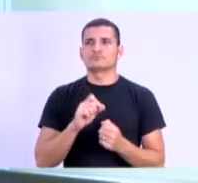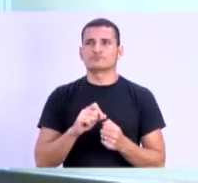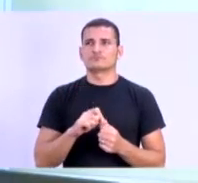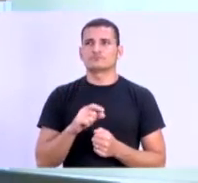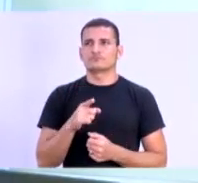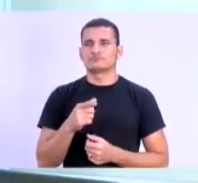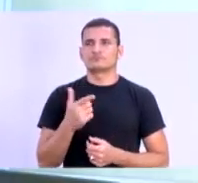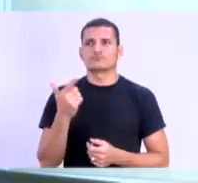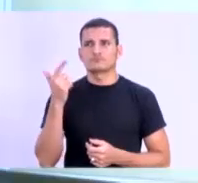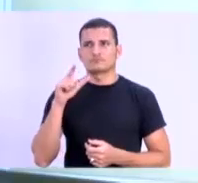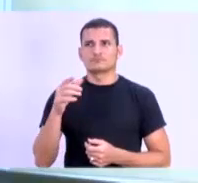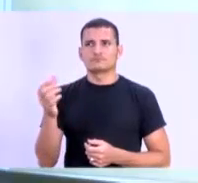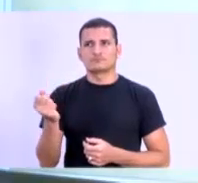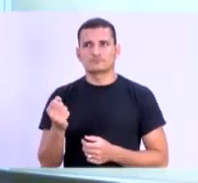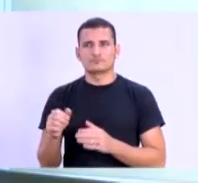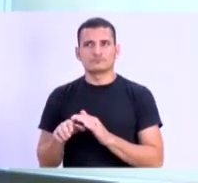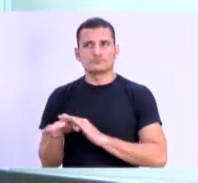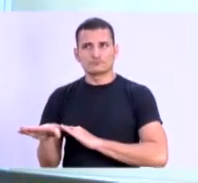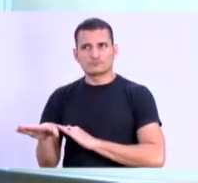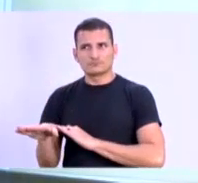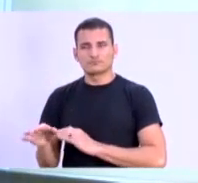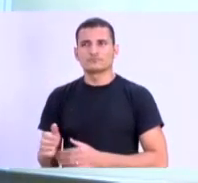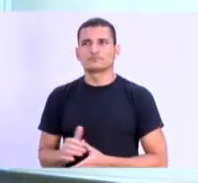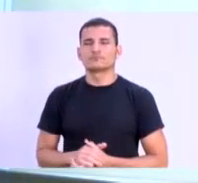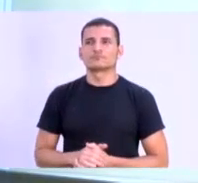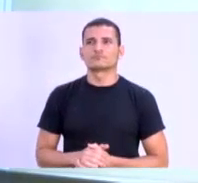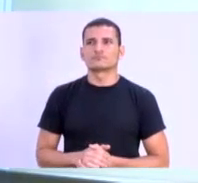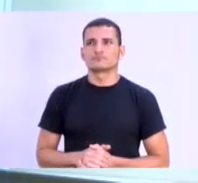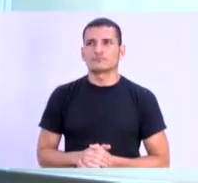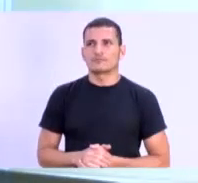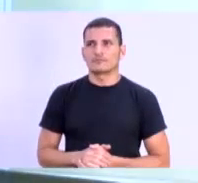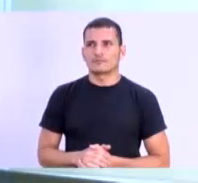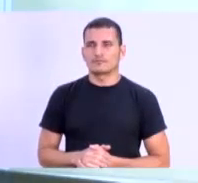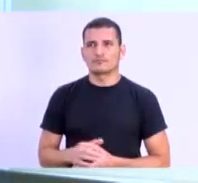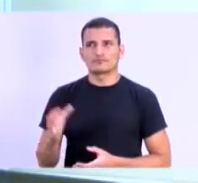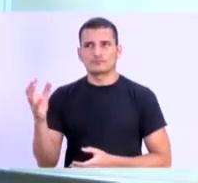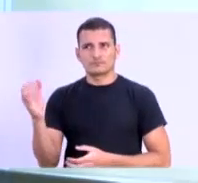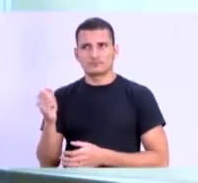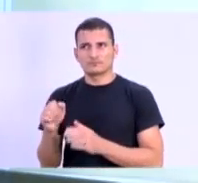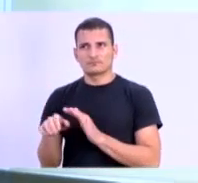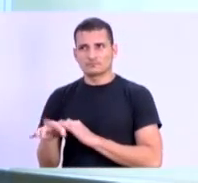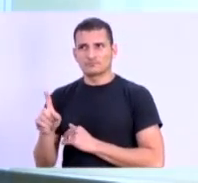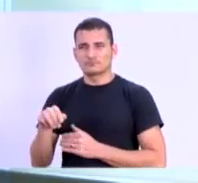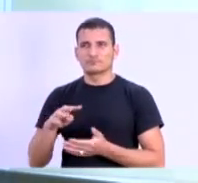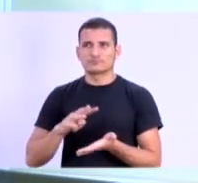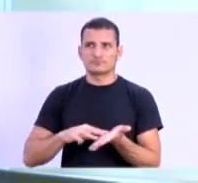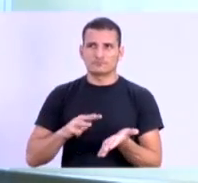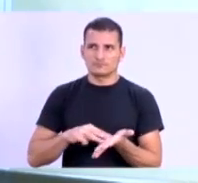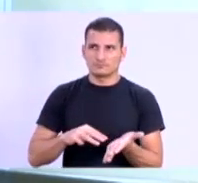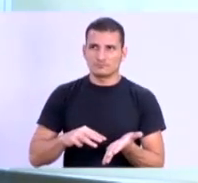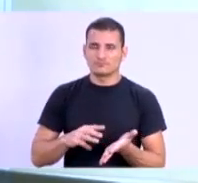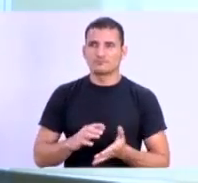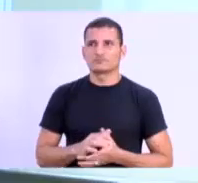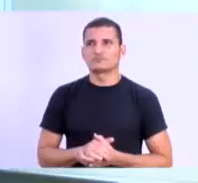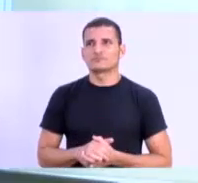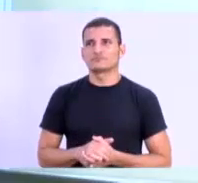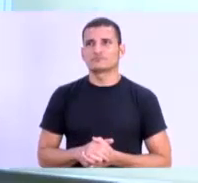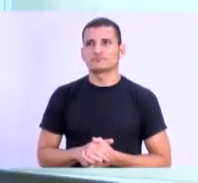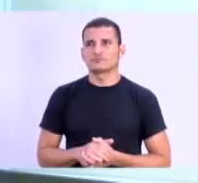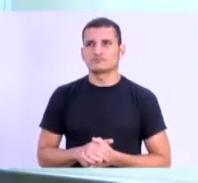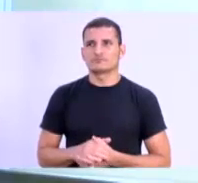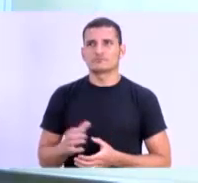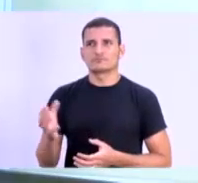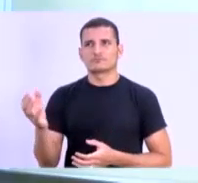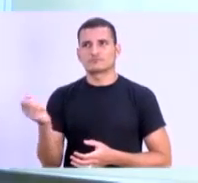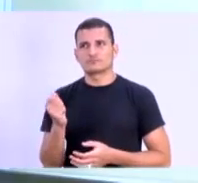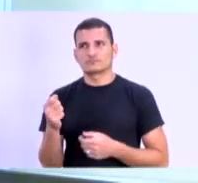eu consigo sacar e depositar. Perfeito. O sacar e depositar são métodos, definem um comportamento. Para